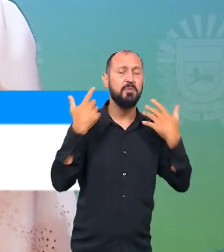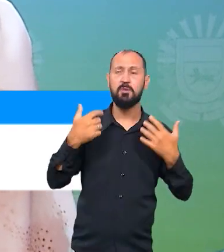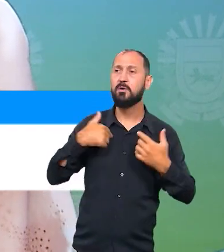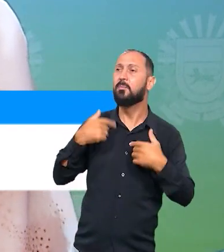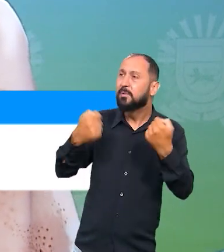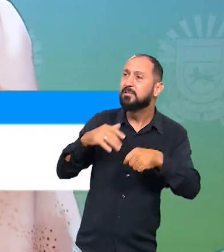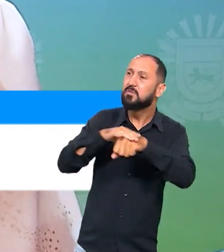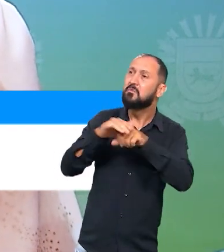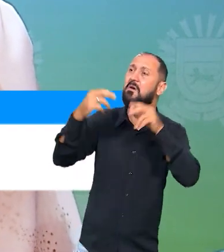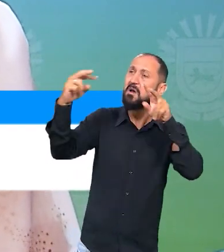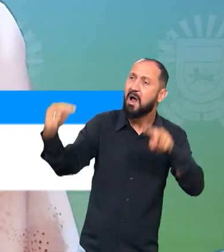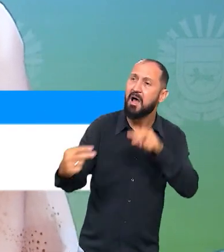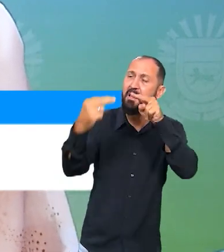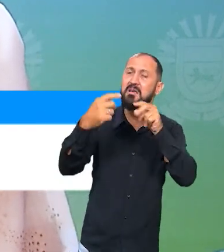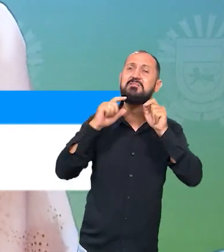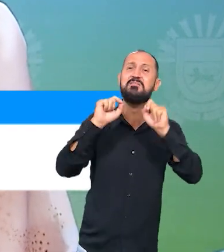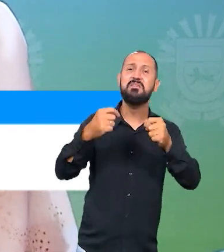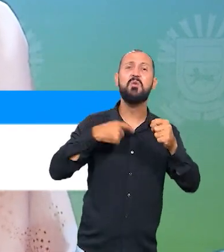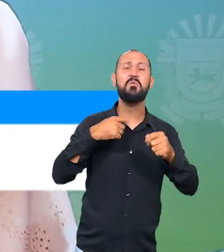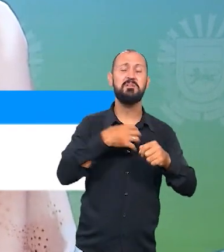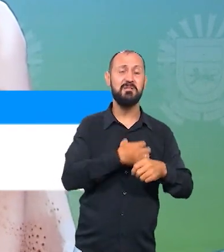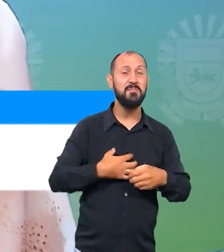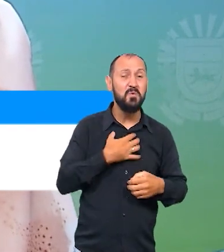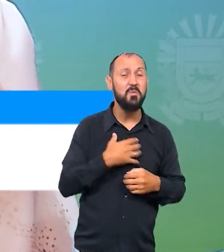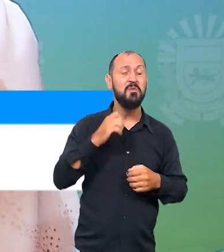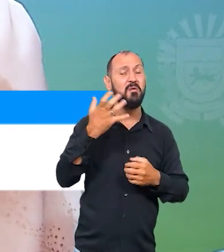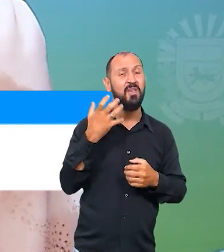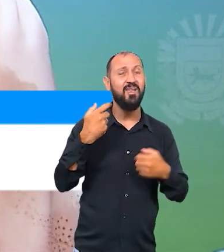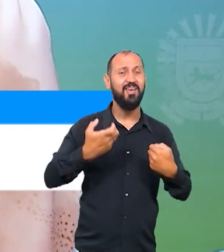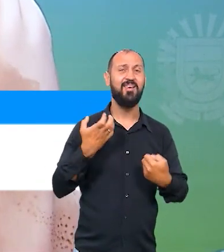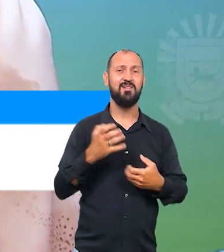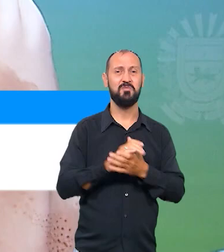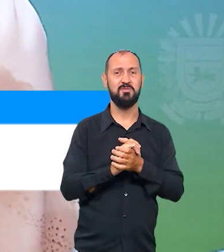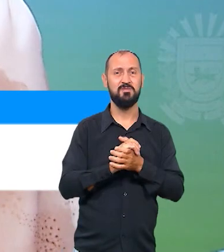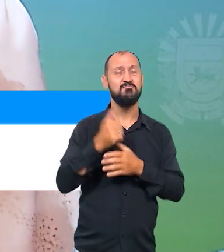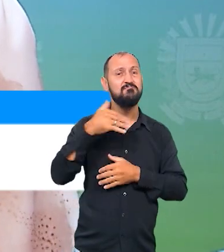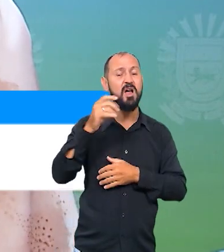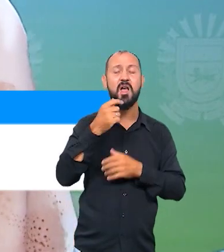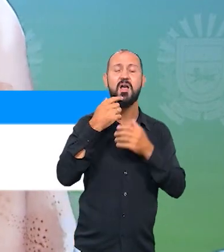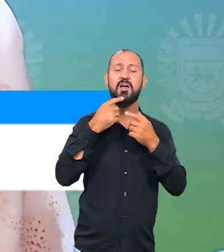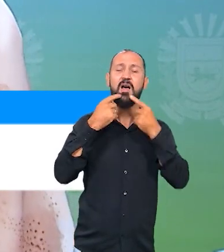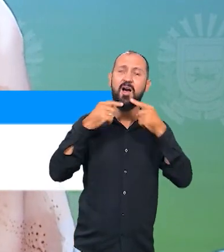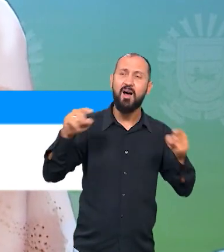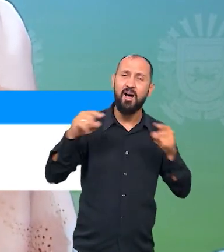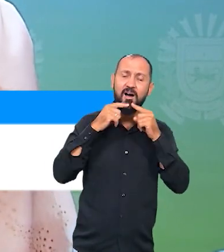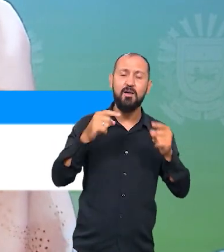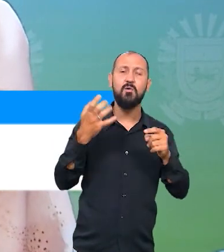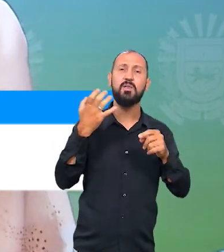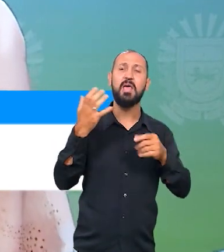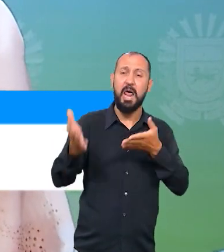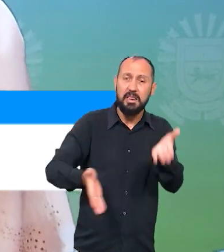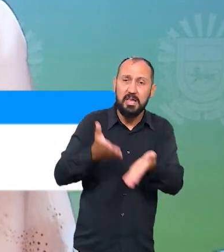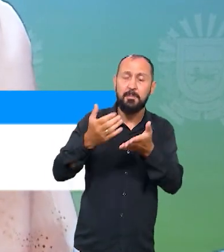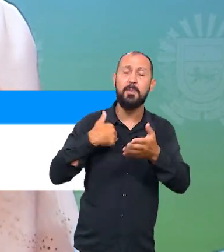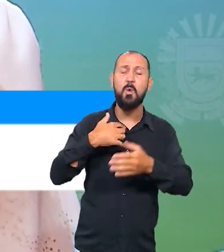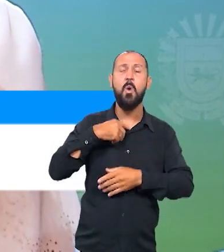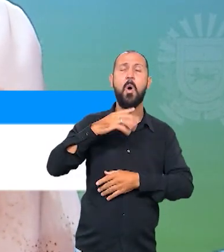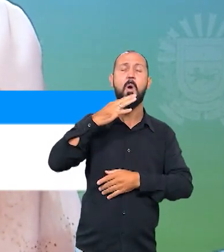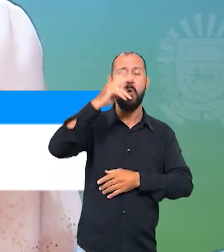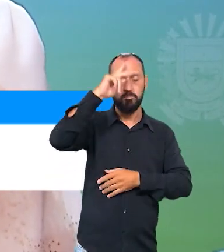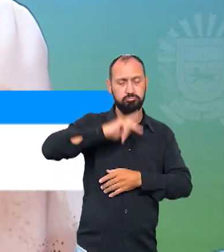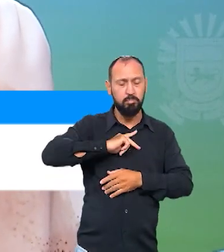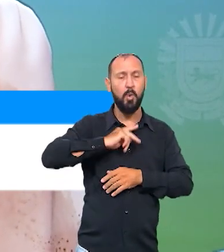ser ouvido, eu preciso falar daquilo que me incomoda. Então essa é a principal queixa. Eu busco a terapia para